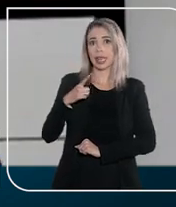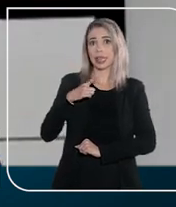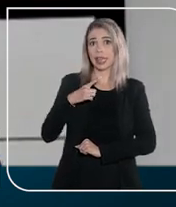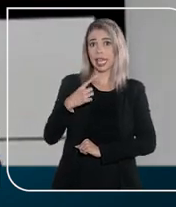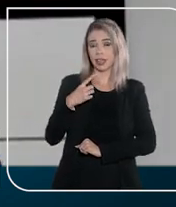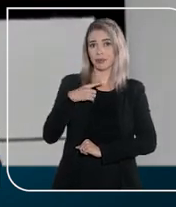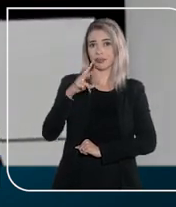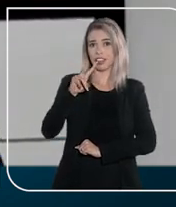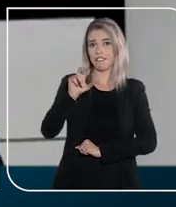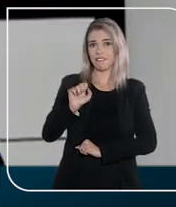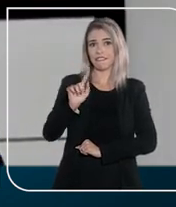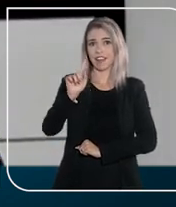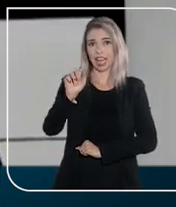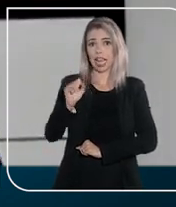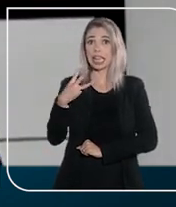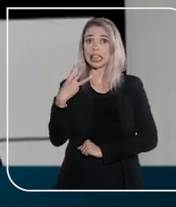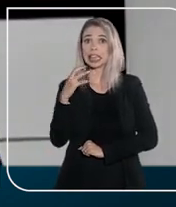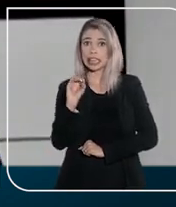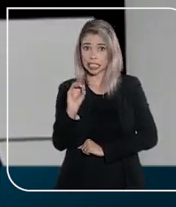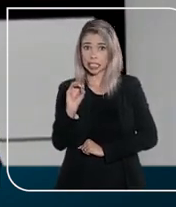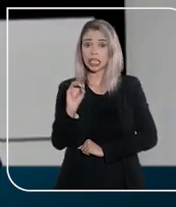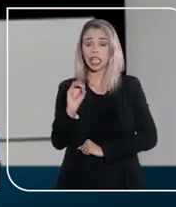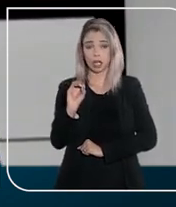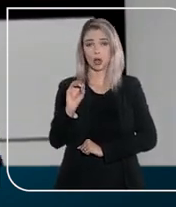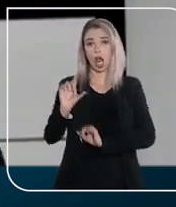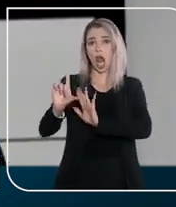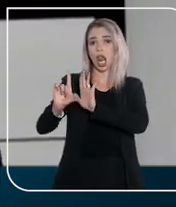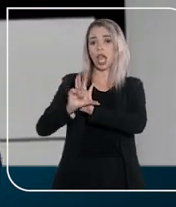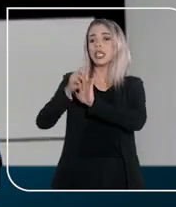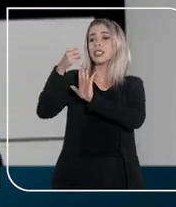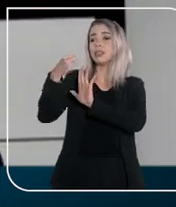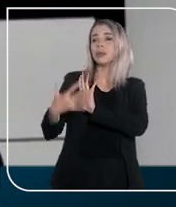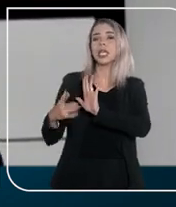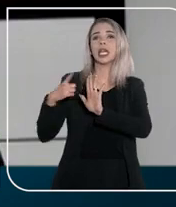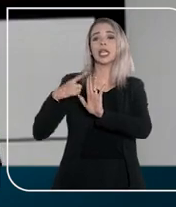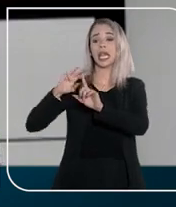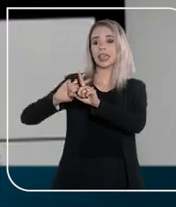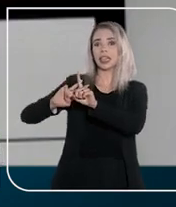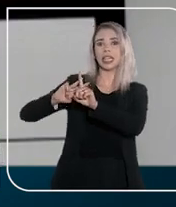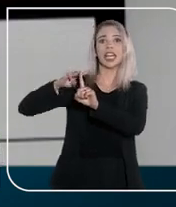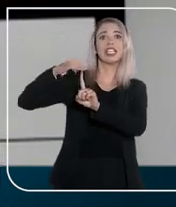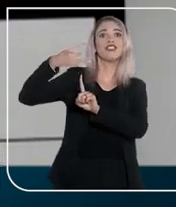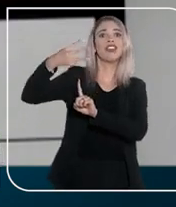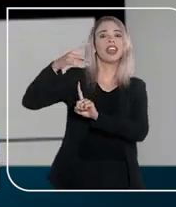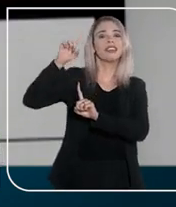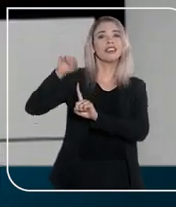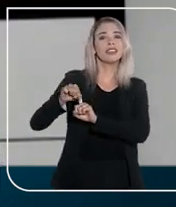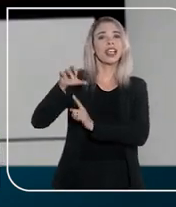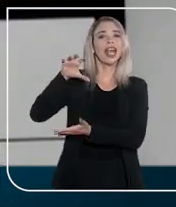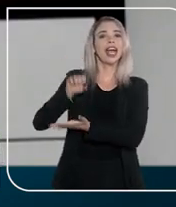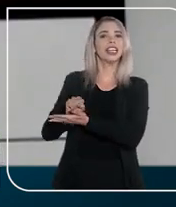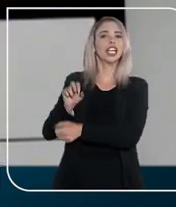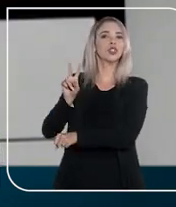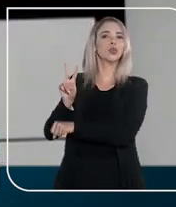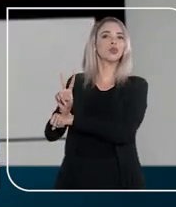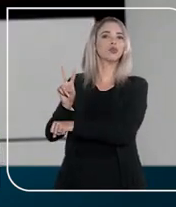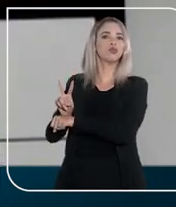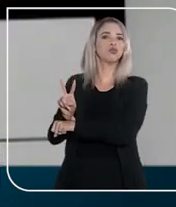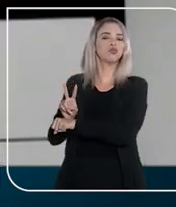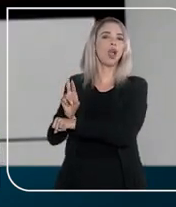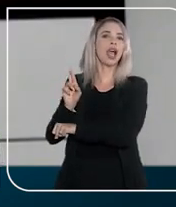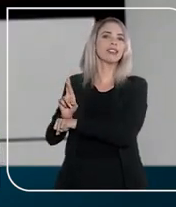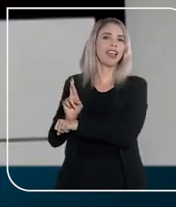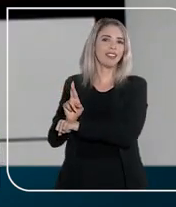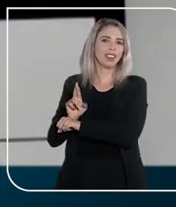no edital, a legislação atual nos diz que nós teremos o triplo de candidatos em cadastro de reserva.